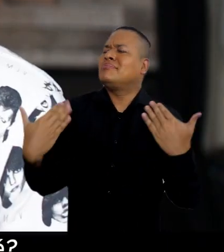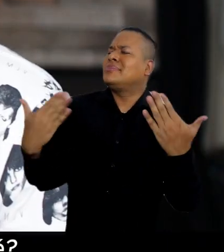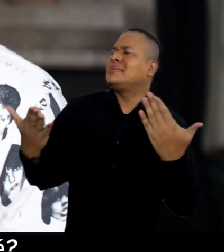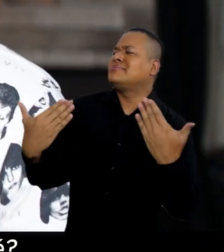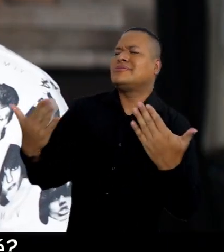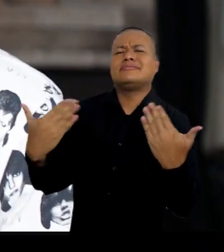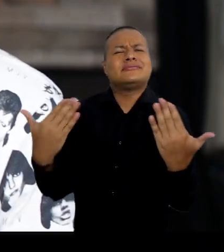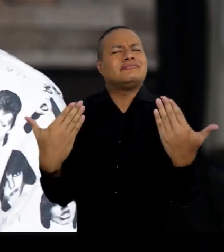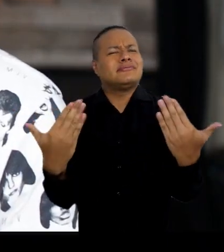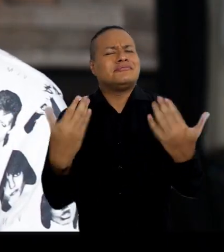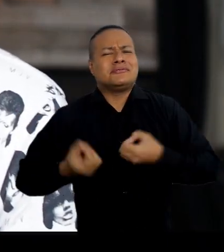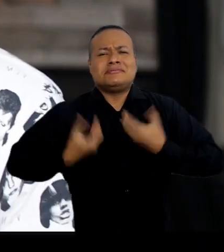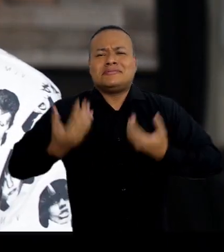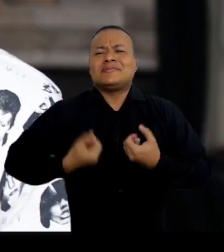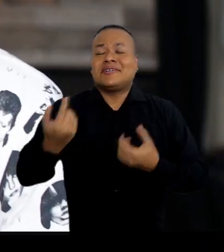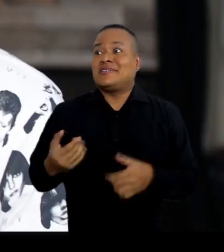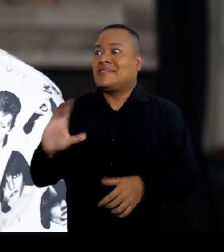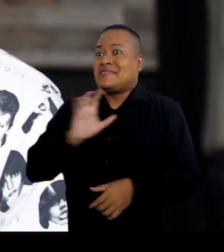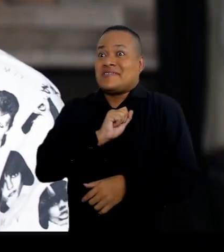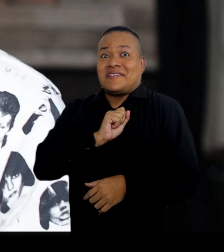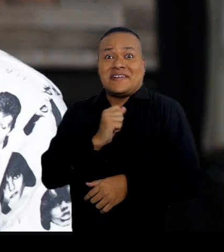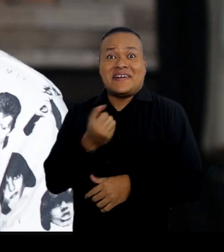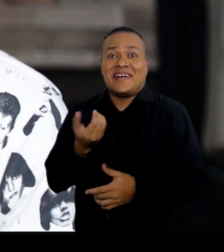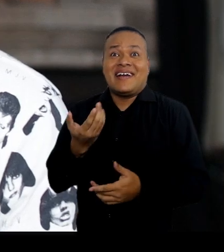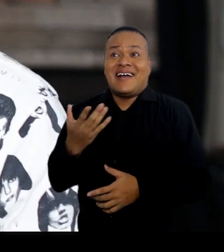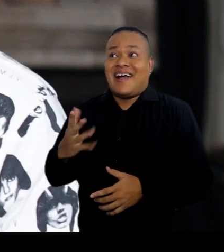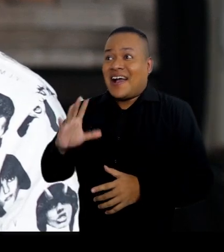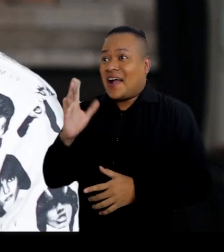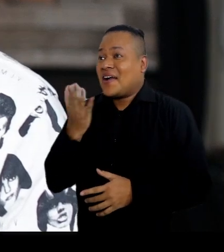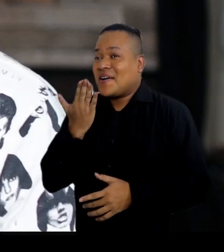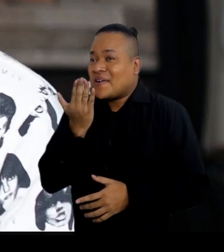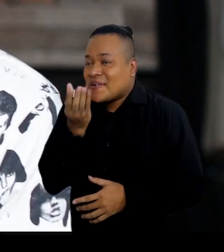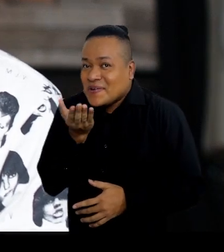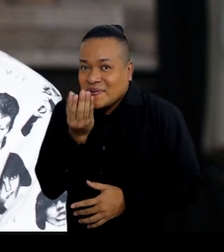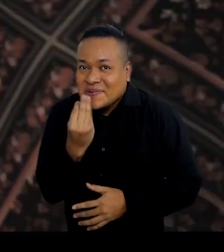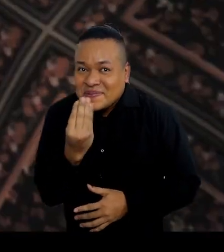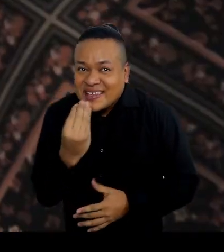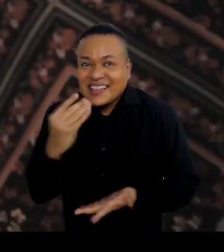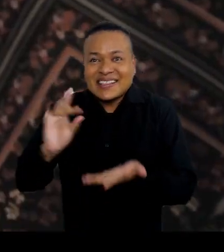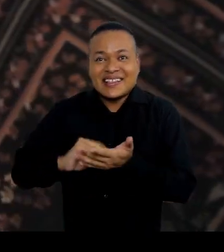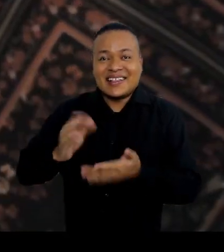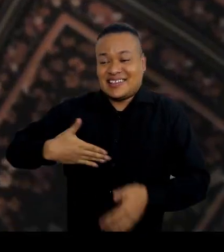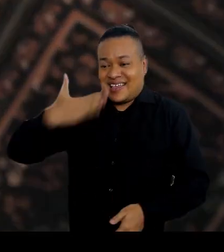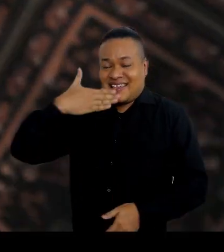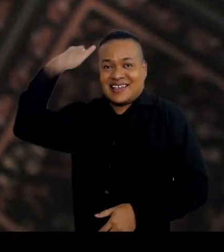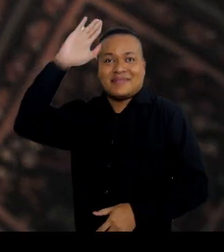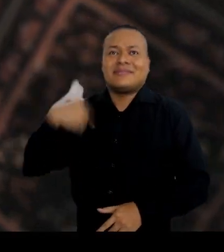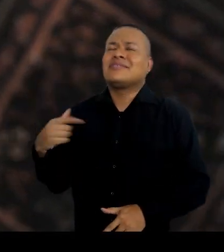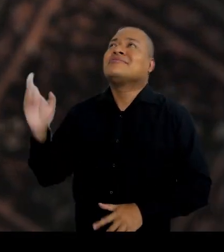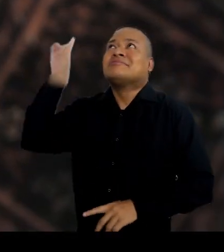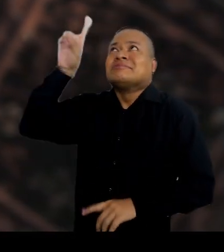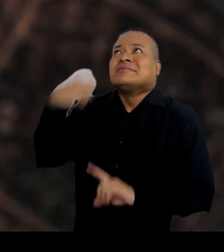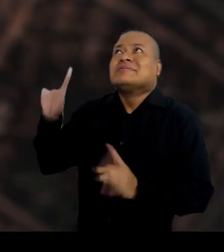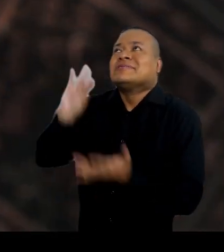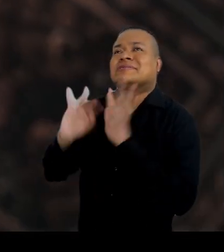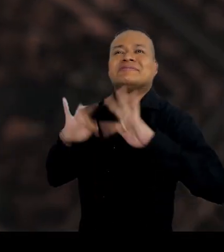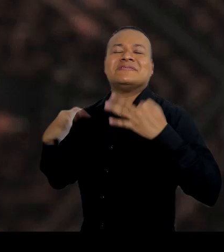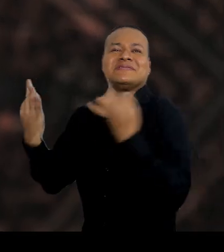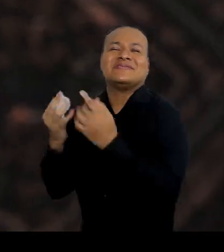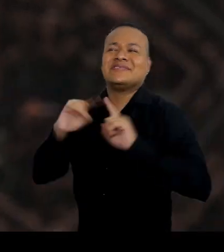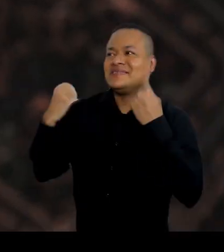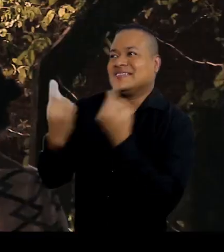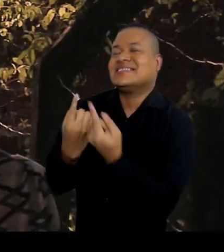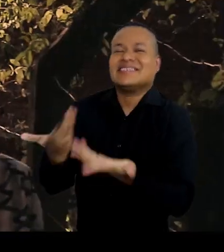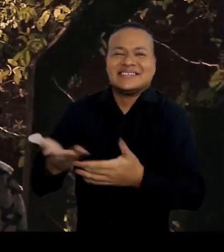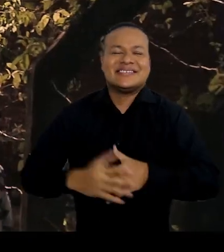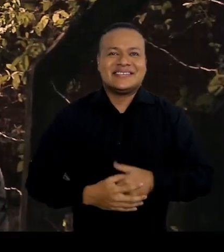papo de poeta, né? E é um amante das comidas árabes, né? A gente tem muita recordação desse momento de coisa maravilhosa, família.